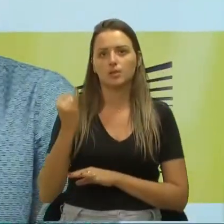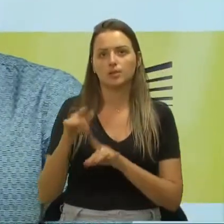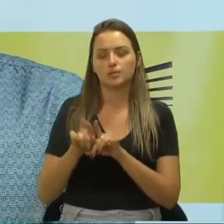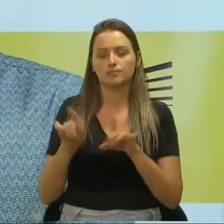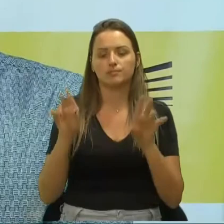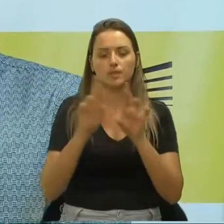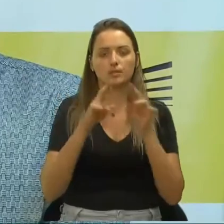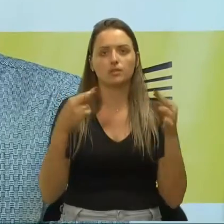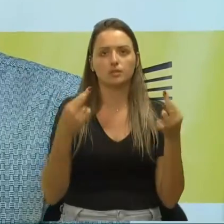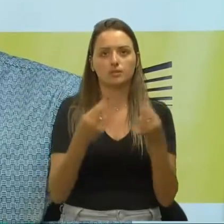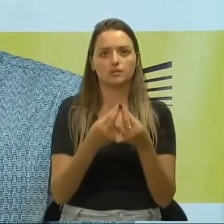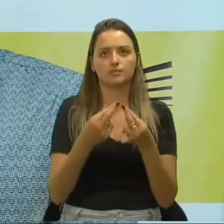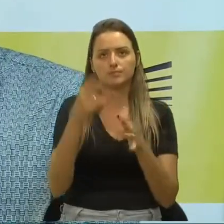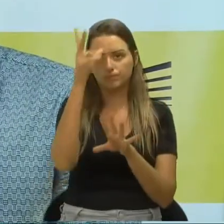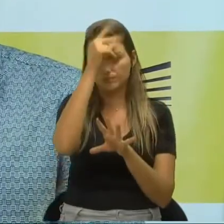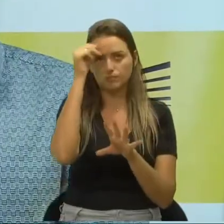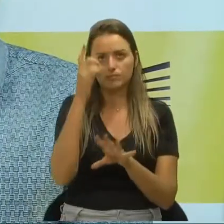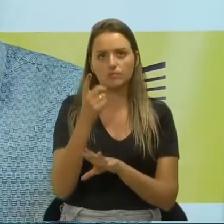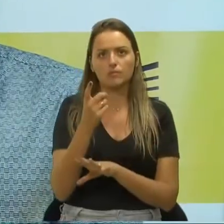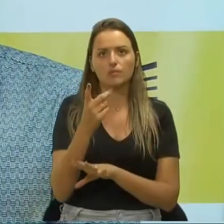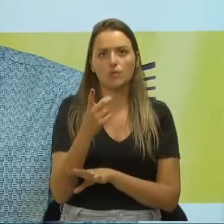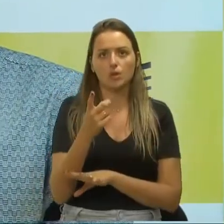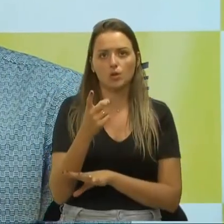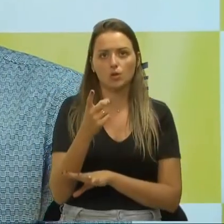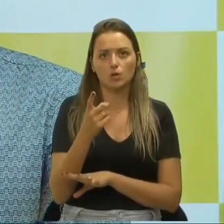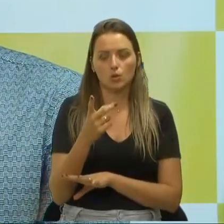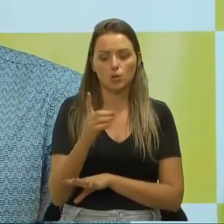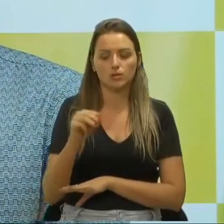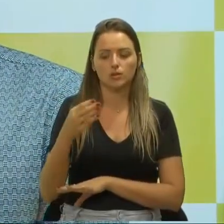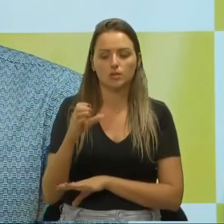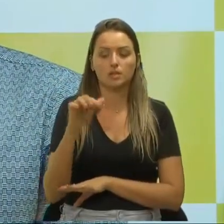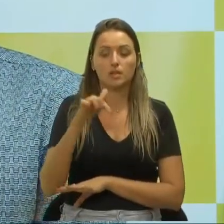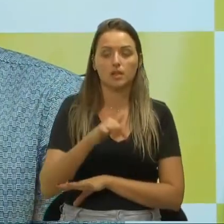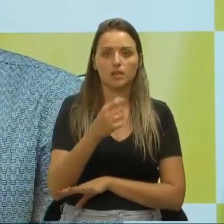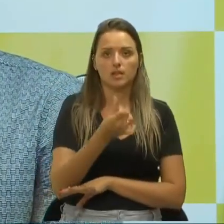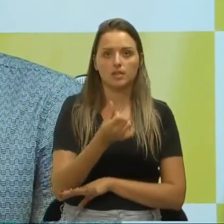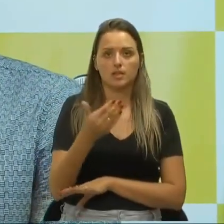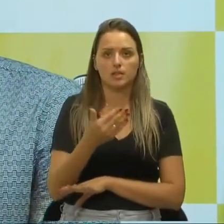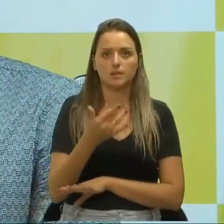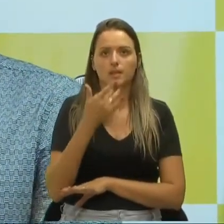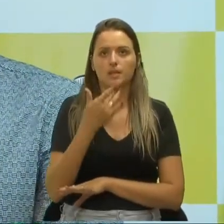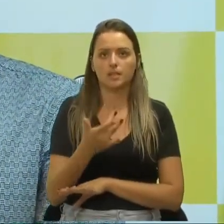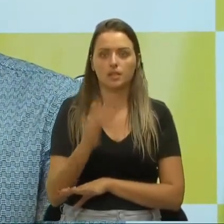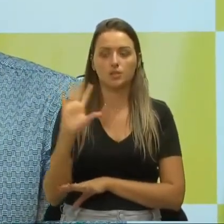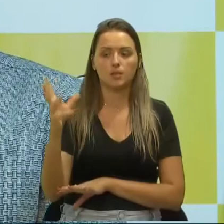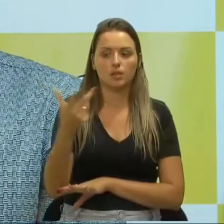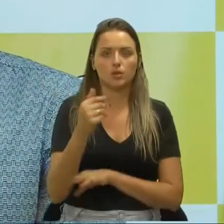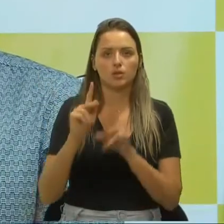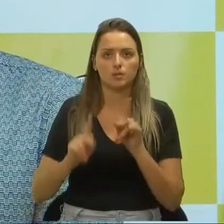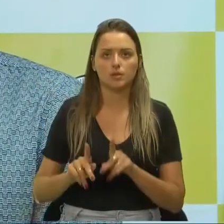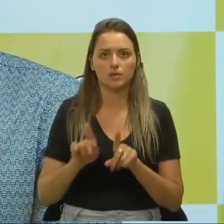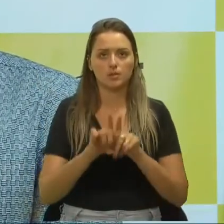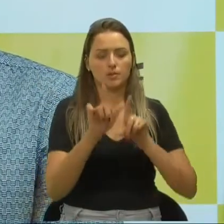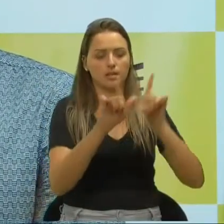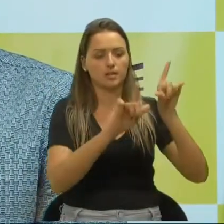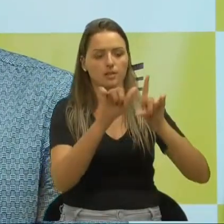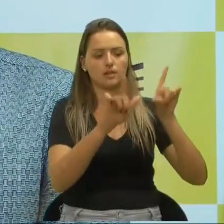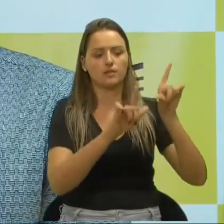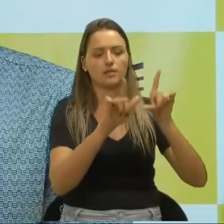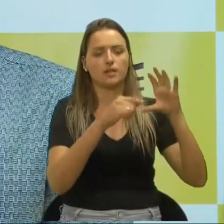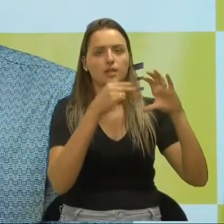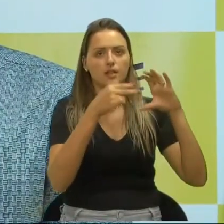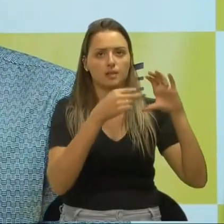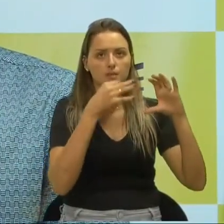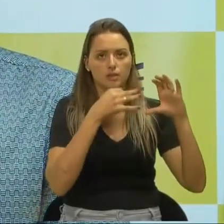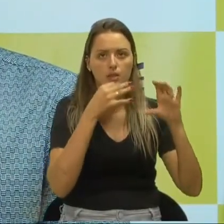nessa audiência pública, 12 de março, 18h30, aqui no plenário da Câmara de Vereadores, aberta à comunidade, também será transmitida pela TV Câmara Caxias, também